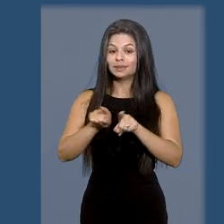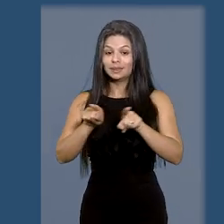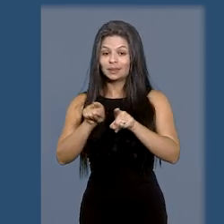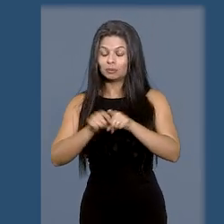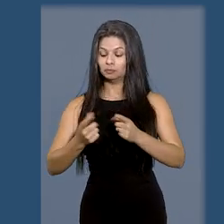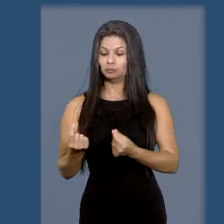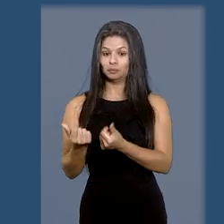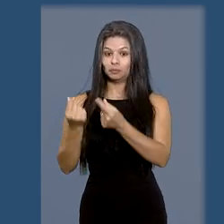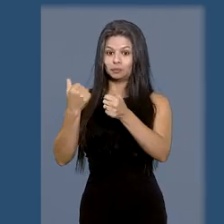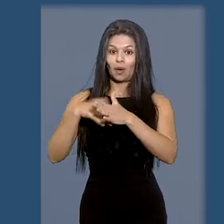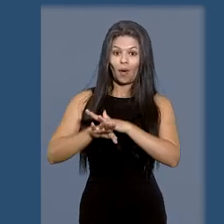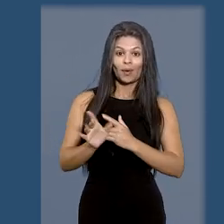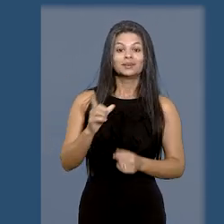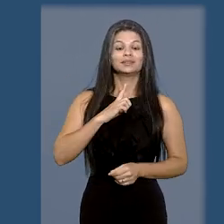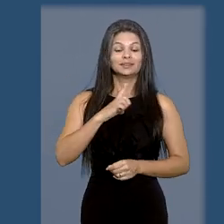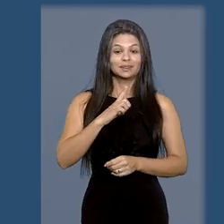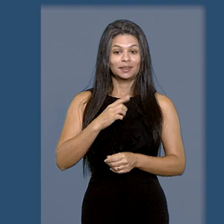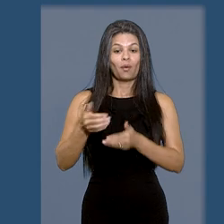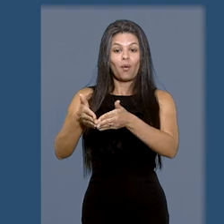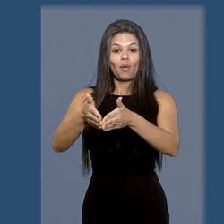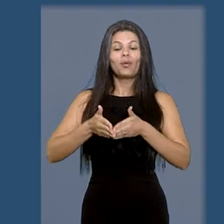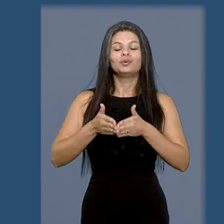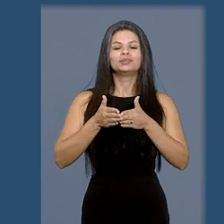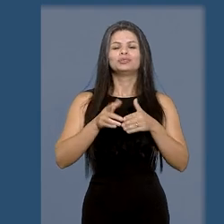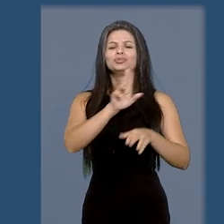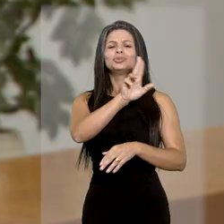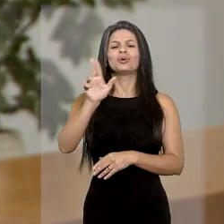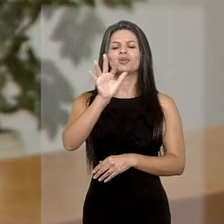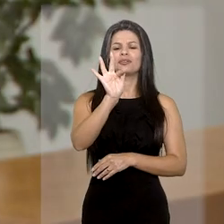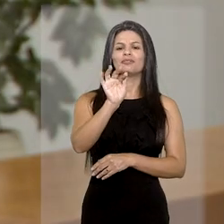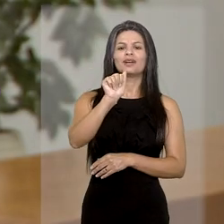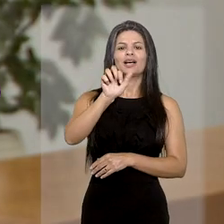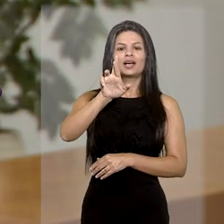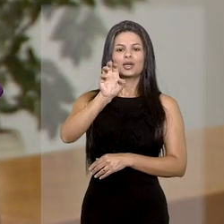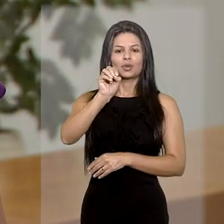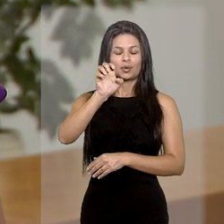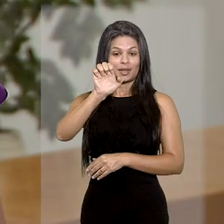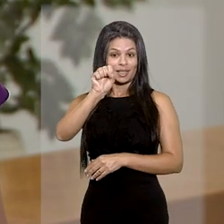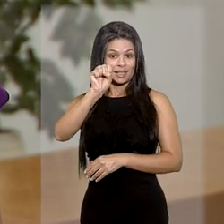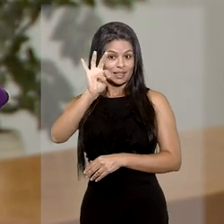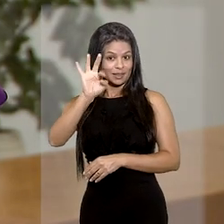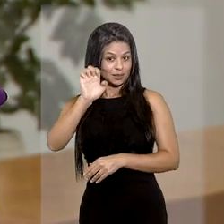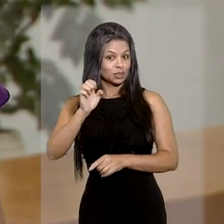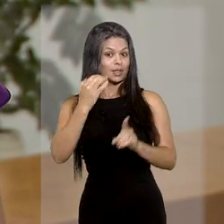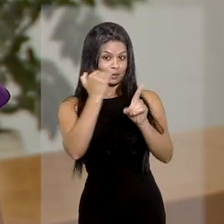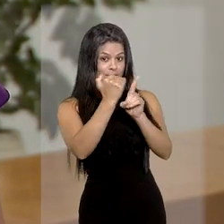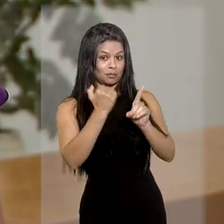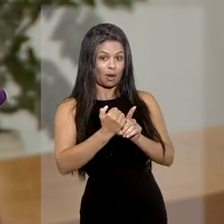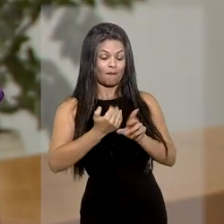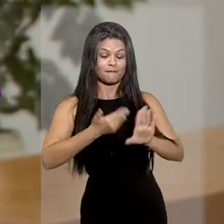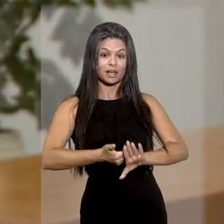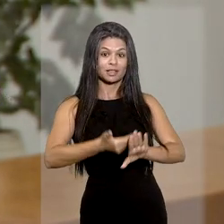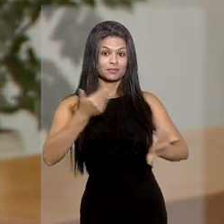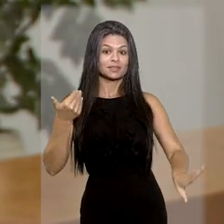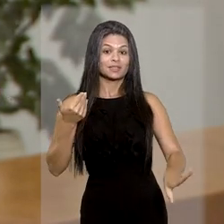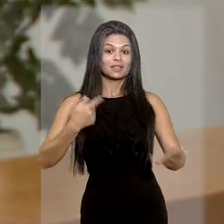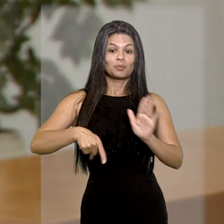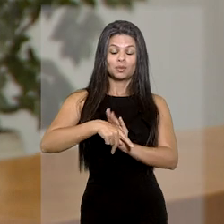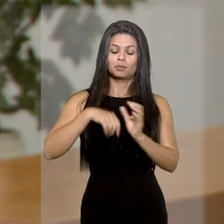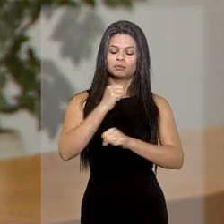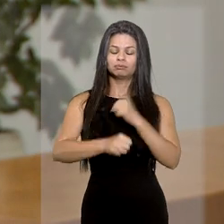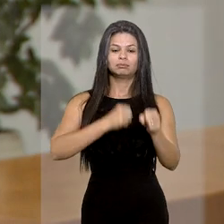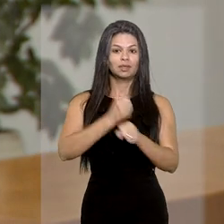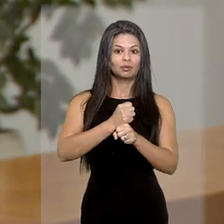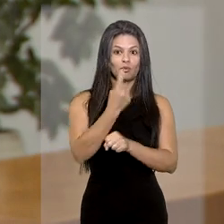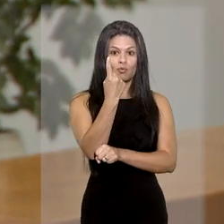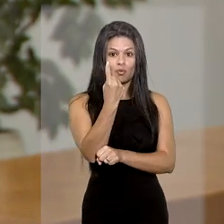e lavagem de capitais apurados na operação faroeste a desembargadora foi afastada a cautelarmente do cargo pelo prazo inicial